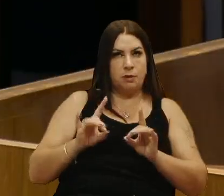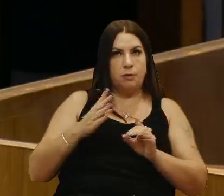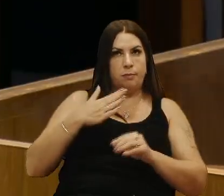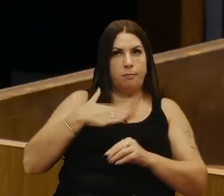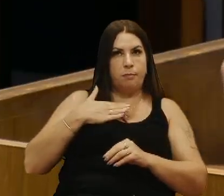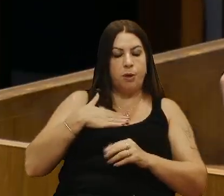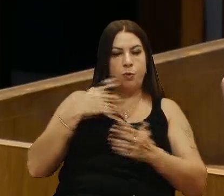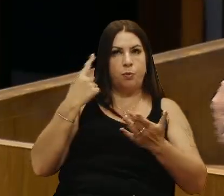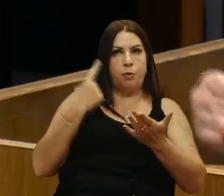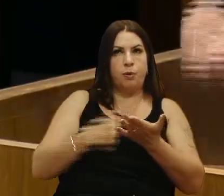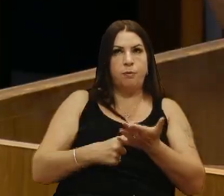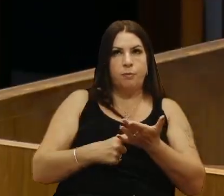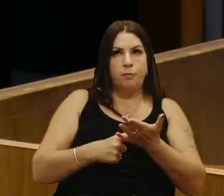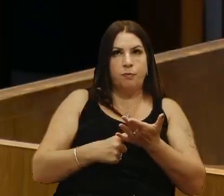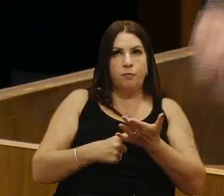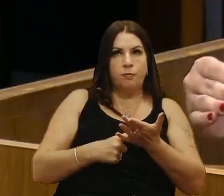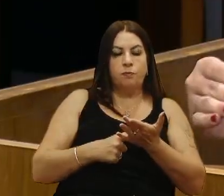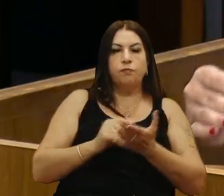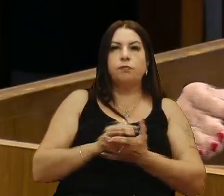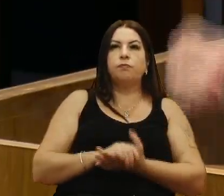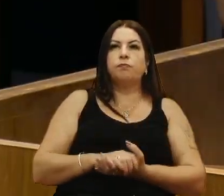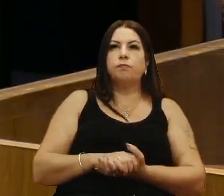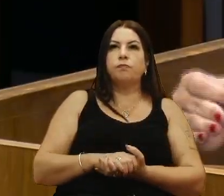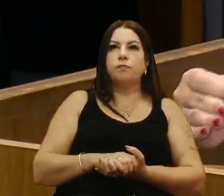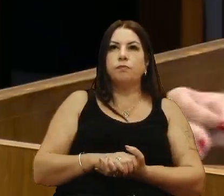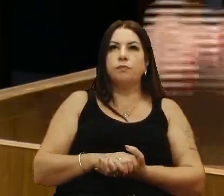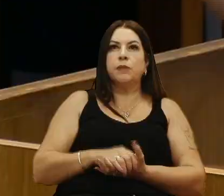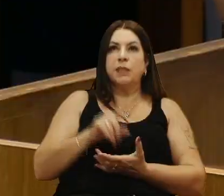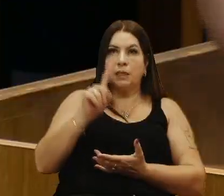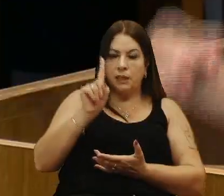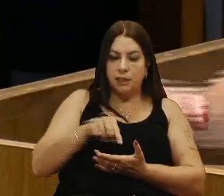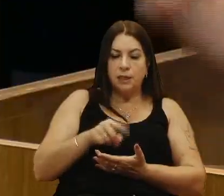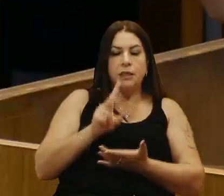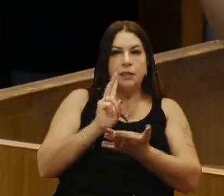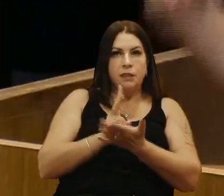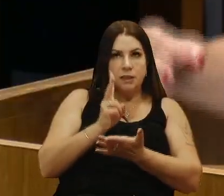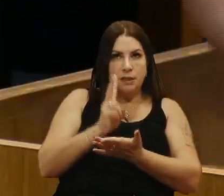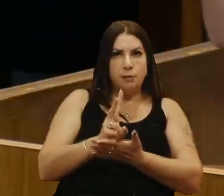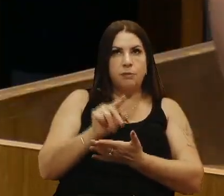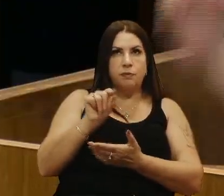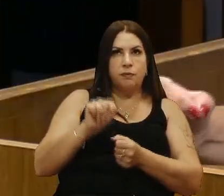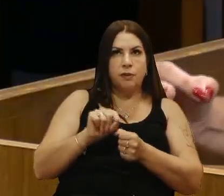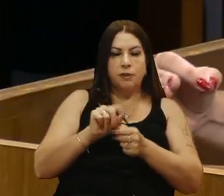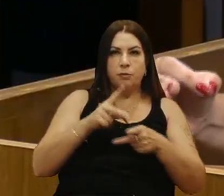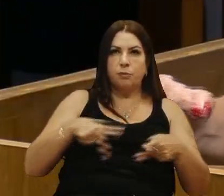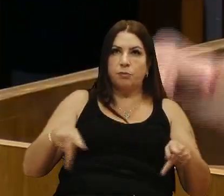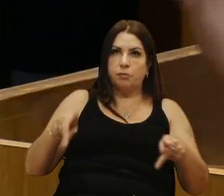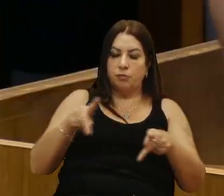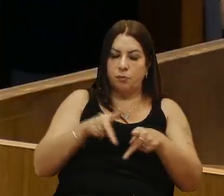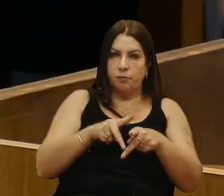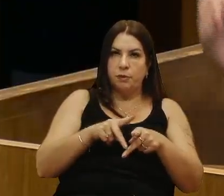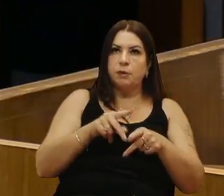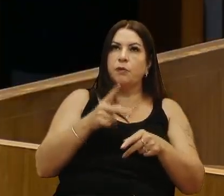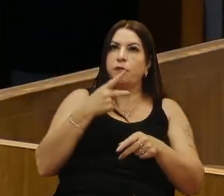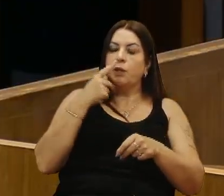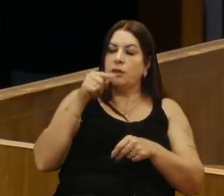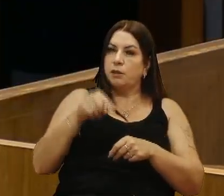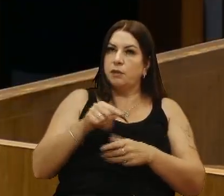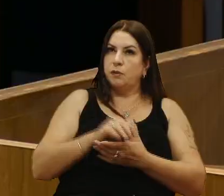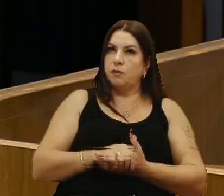meu compromisso foi, é e sempre será com a população. Eu falei